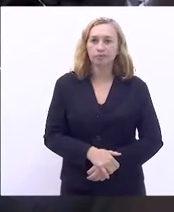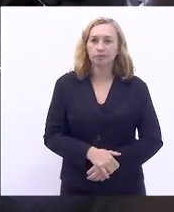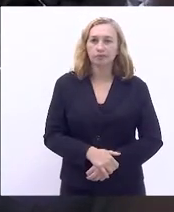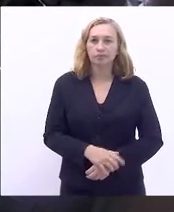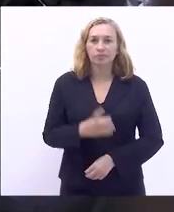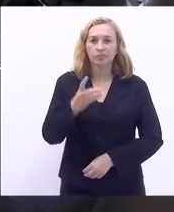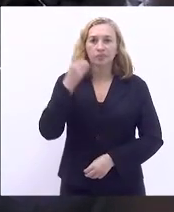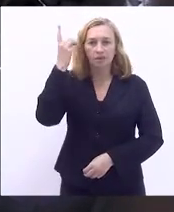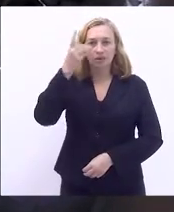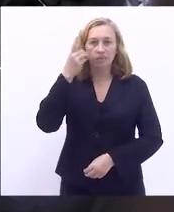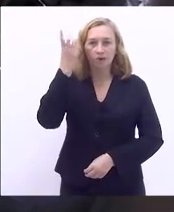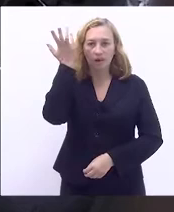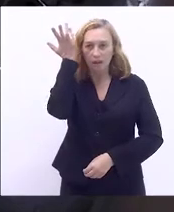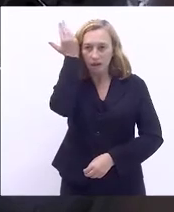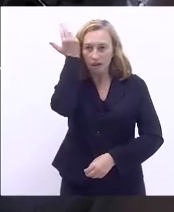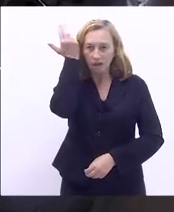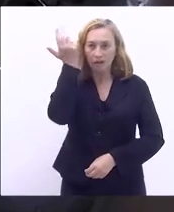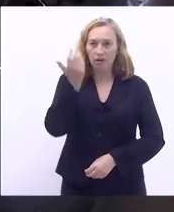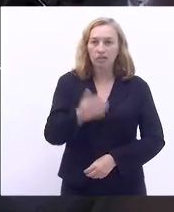Deputado Eliomar Coelho.